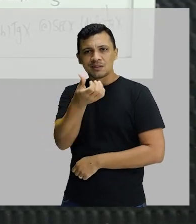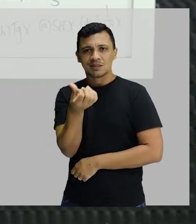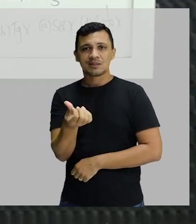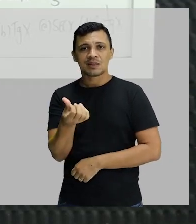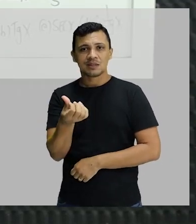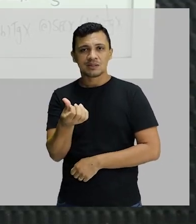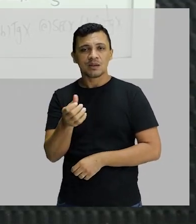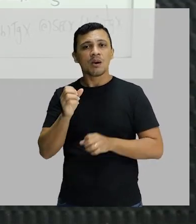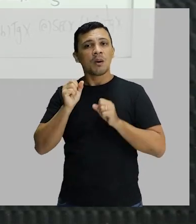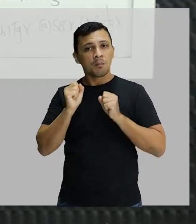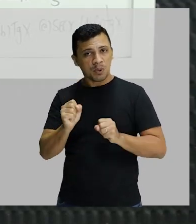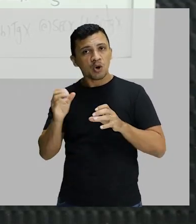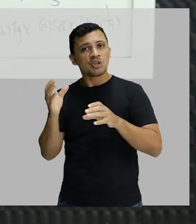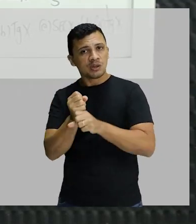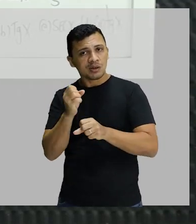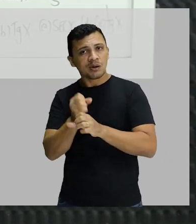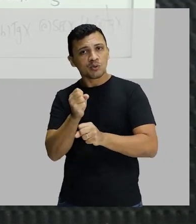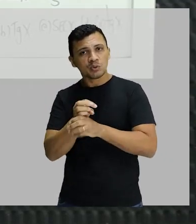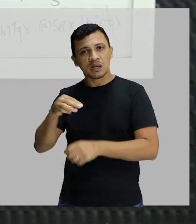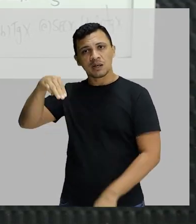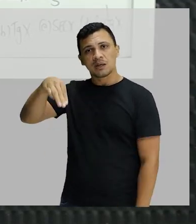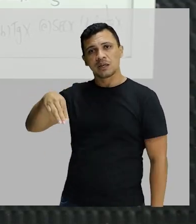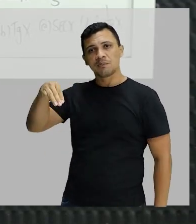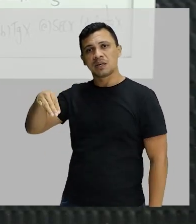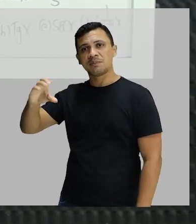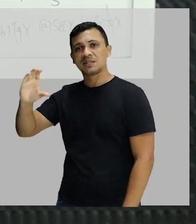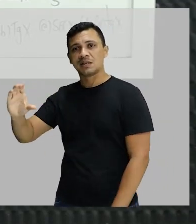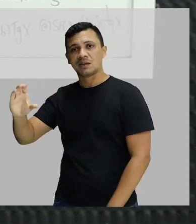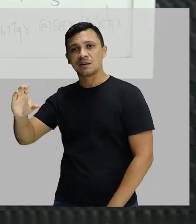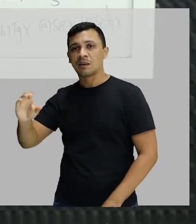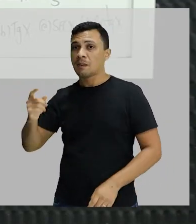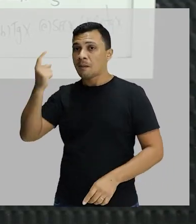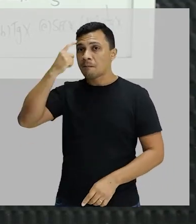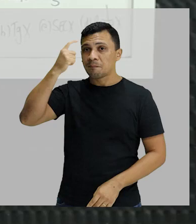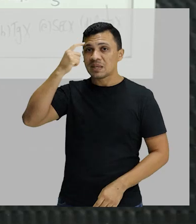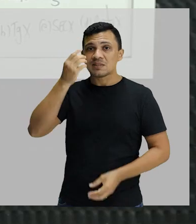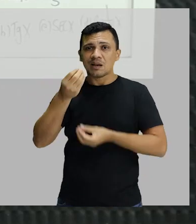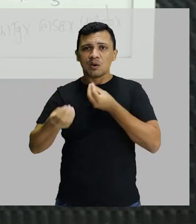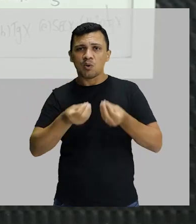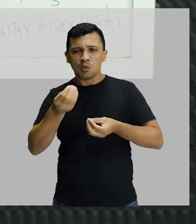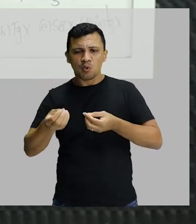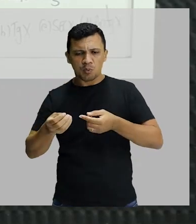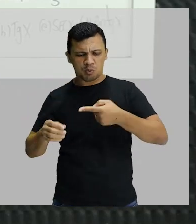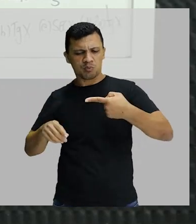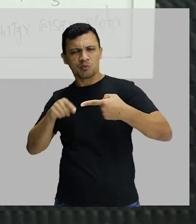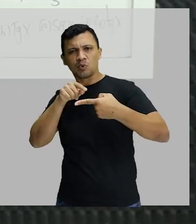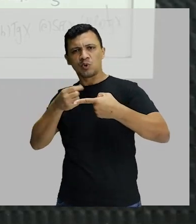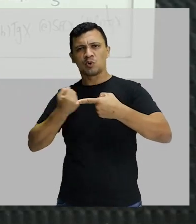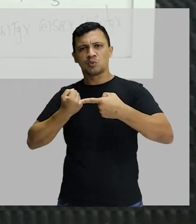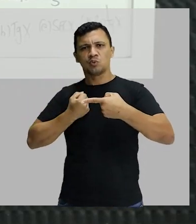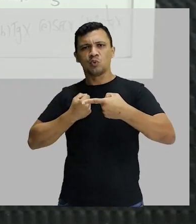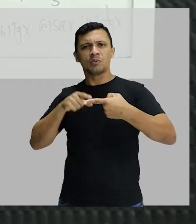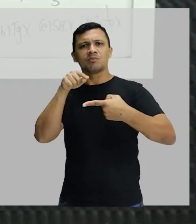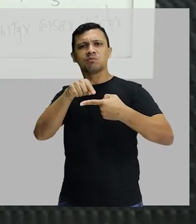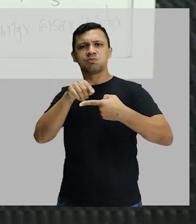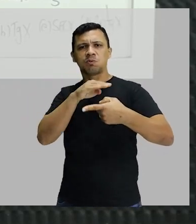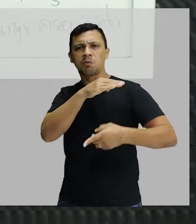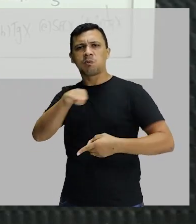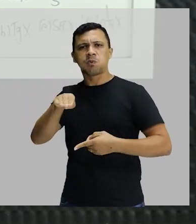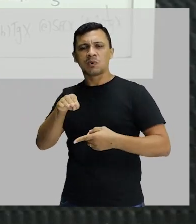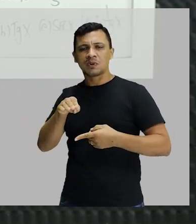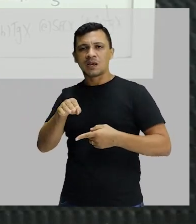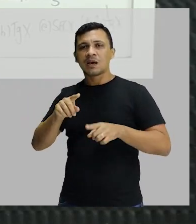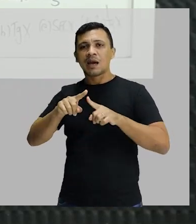o MMC, mas você pode pensar na questão da fração. É um inteiro, né? Você está tirando 9 partes